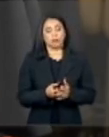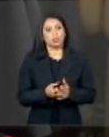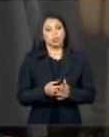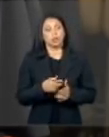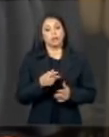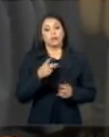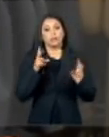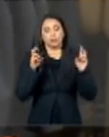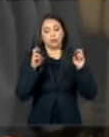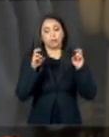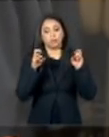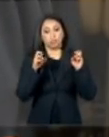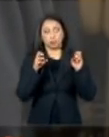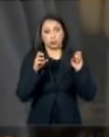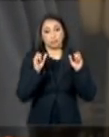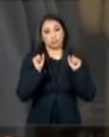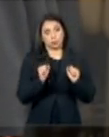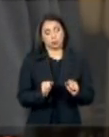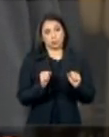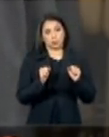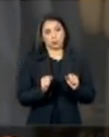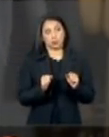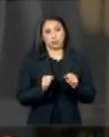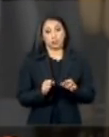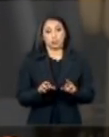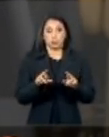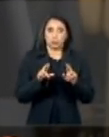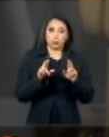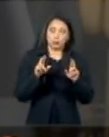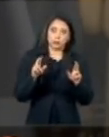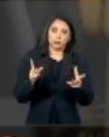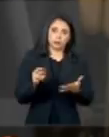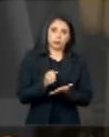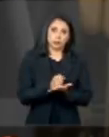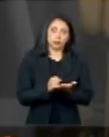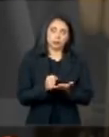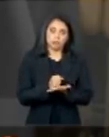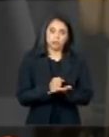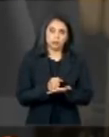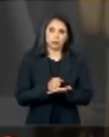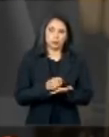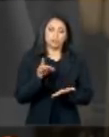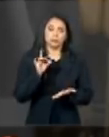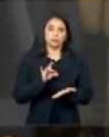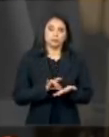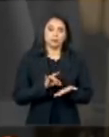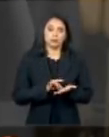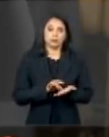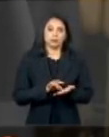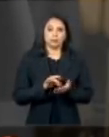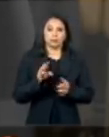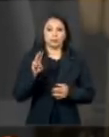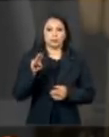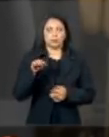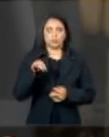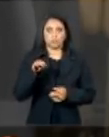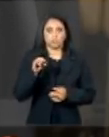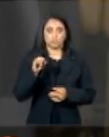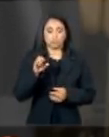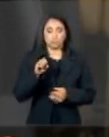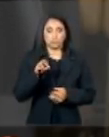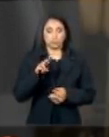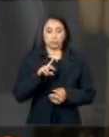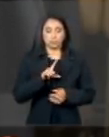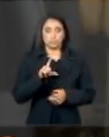poderemos estar enfrentando aí divergências em relação ao princípio da eficiência ao princípio da moralidade administrativa e ao